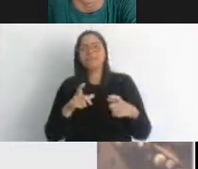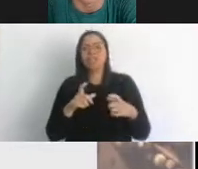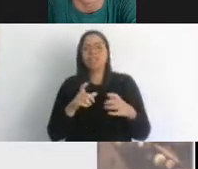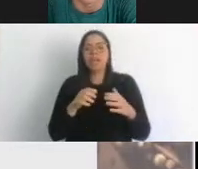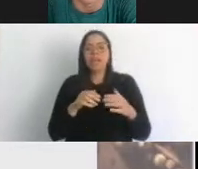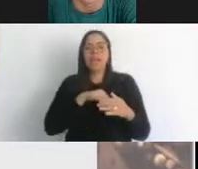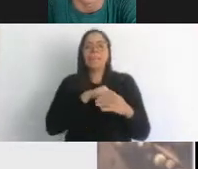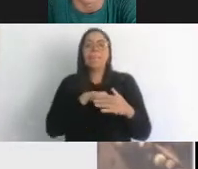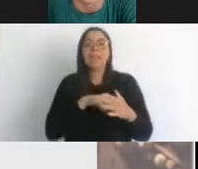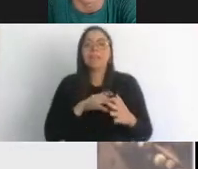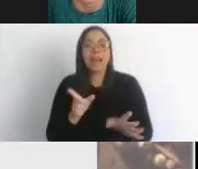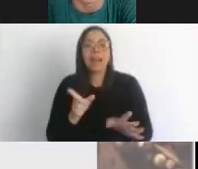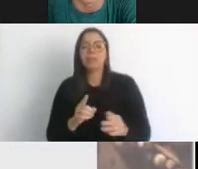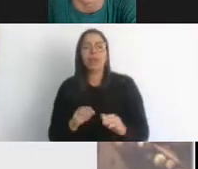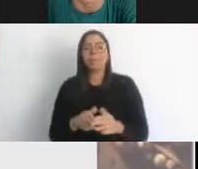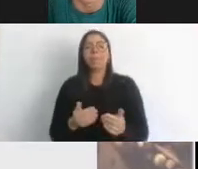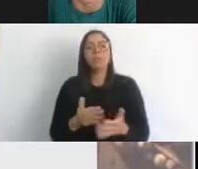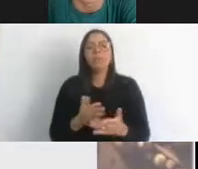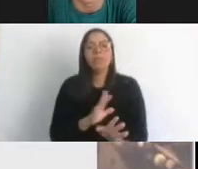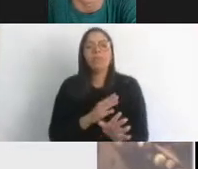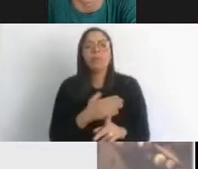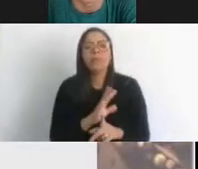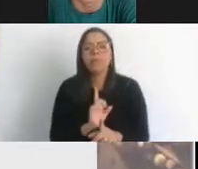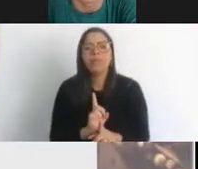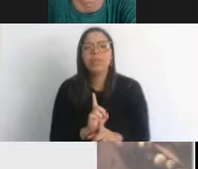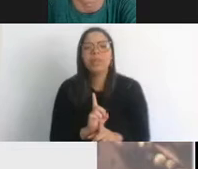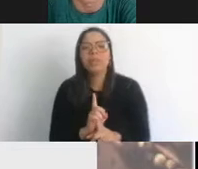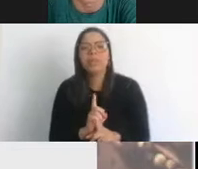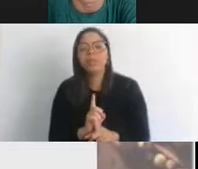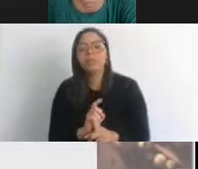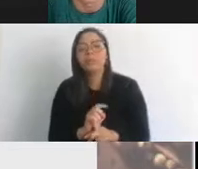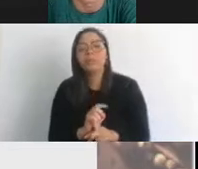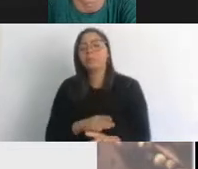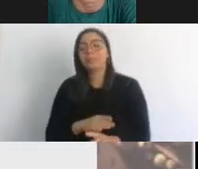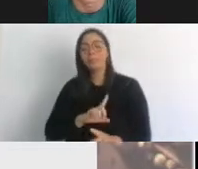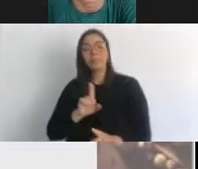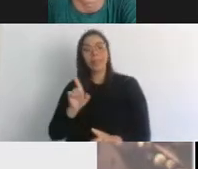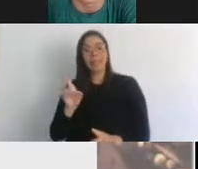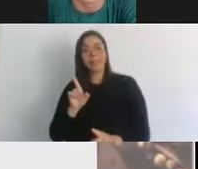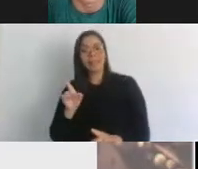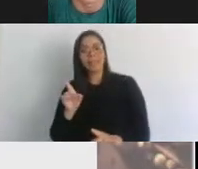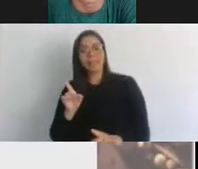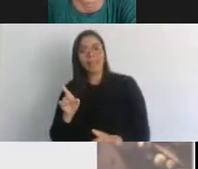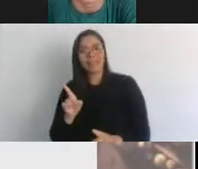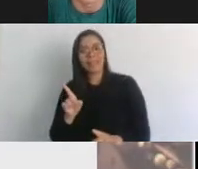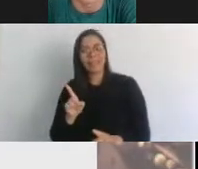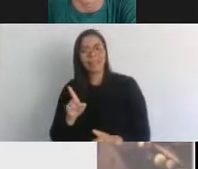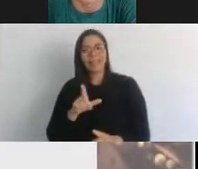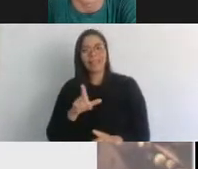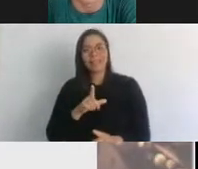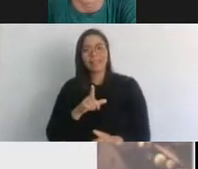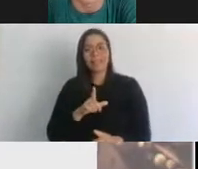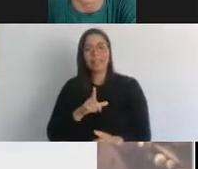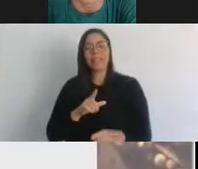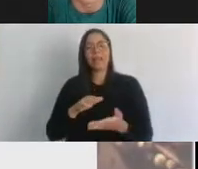mas tem um espaço de atuação e ali obviamente tem o discurso da surge